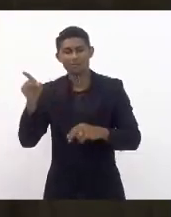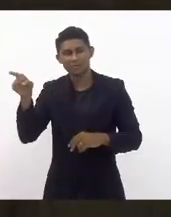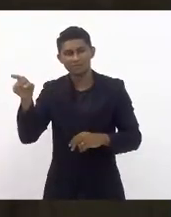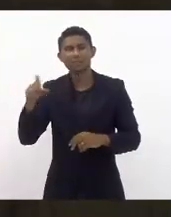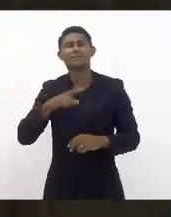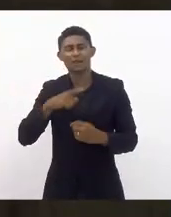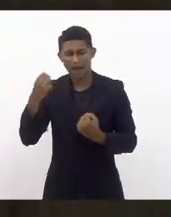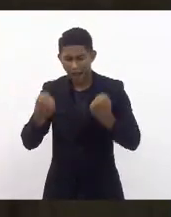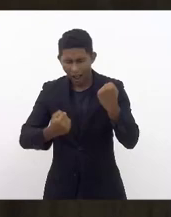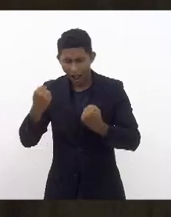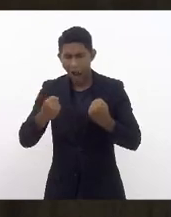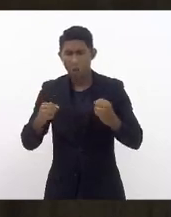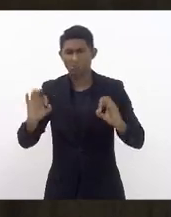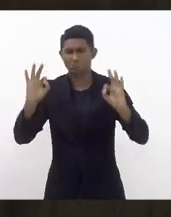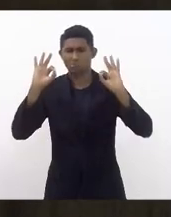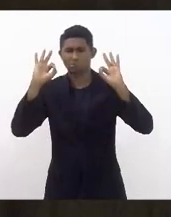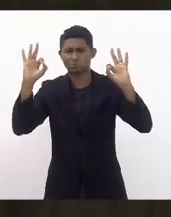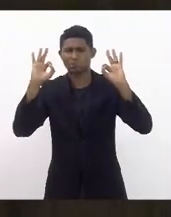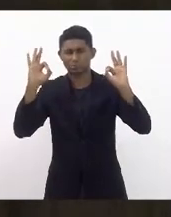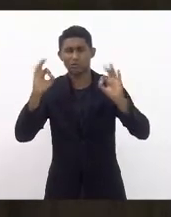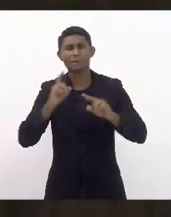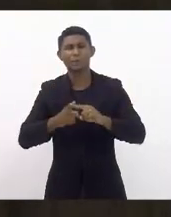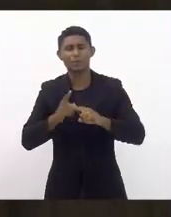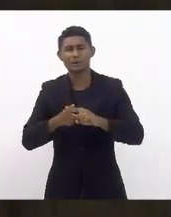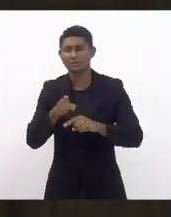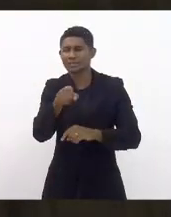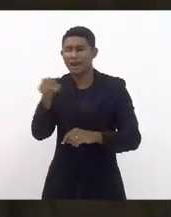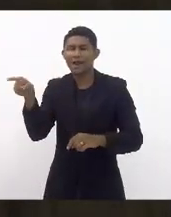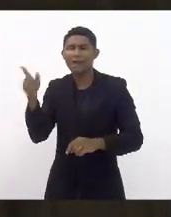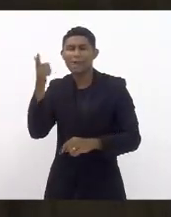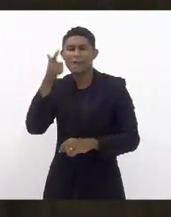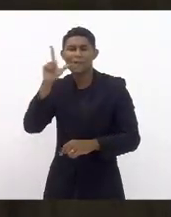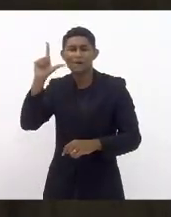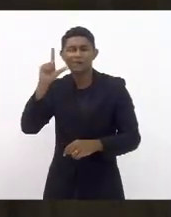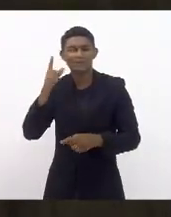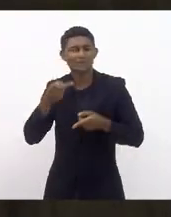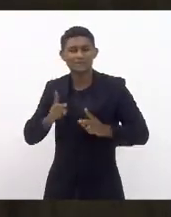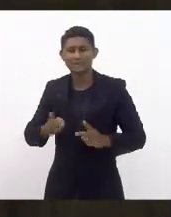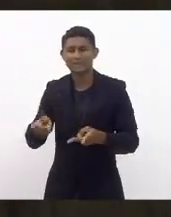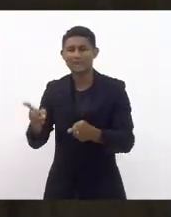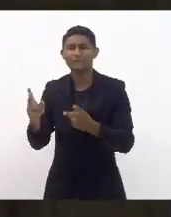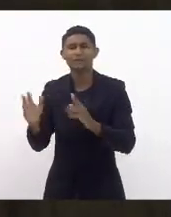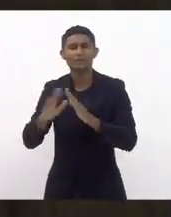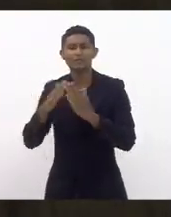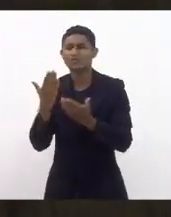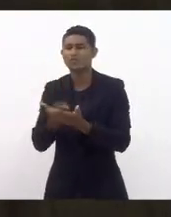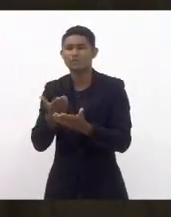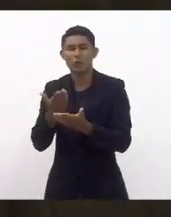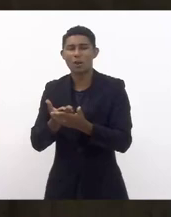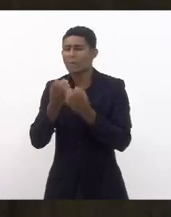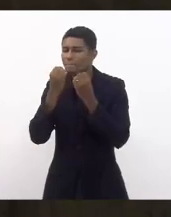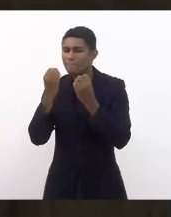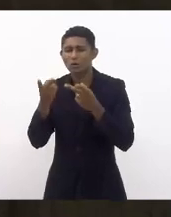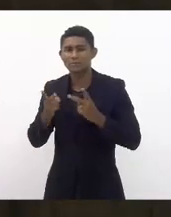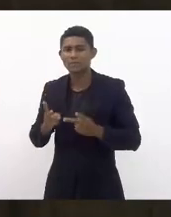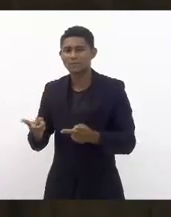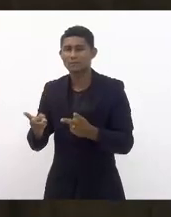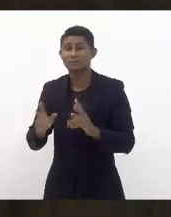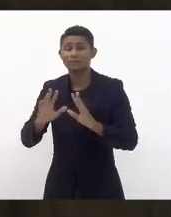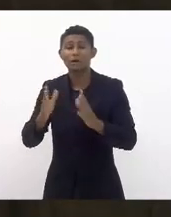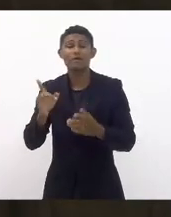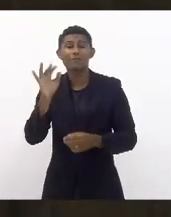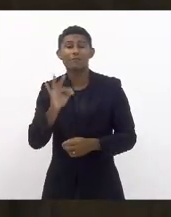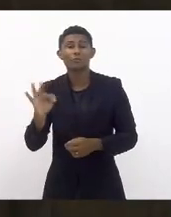de carrão, porque são beneficiados a vida toda estudar em bom colégio. Mas na hora de fazer a faculdade, quer